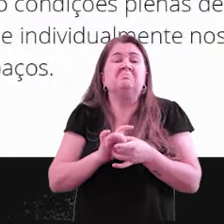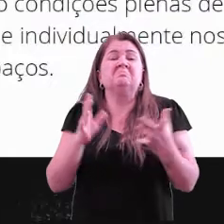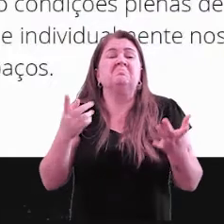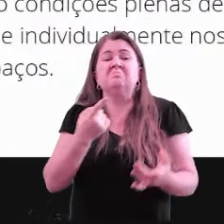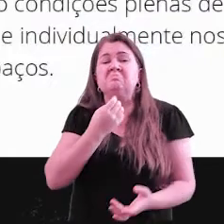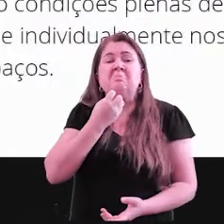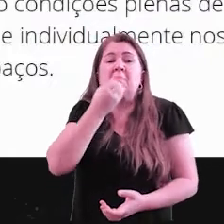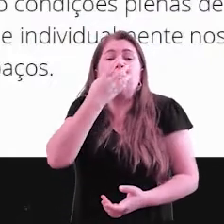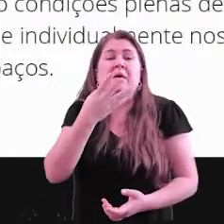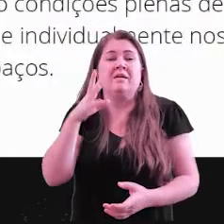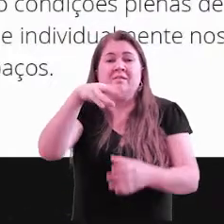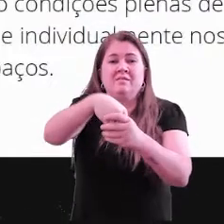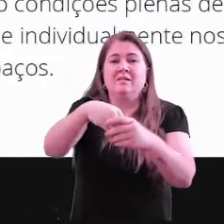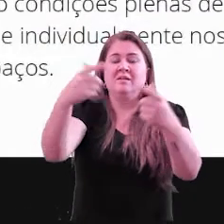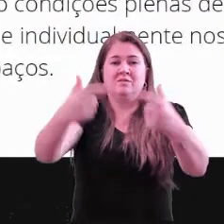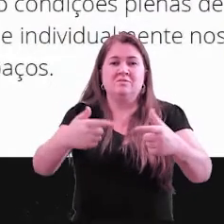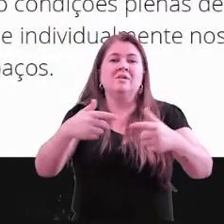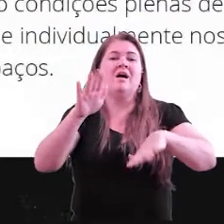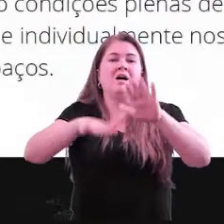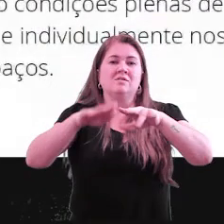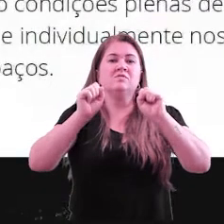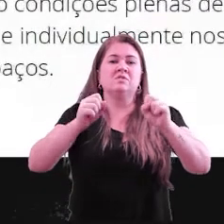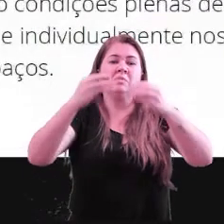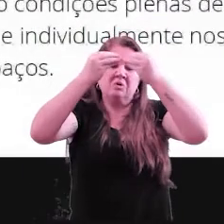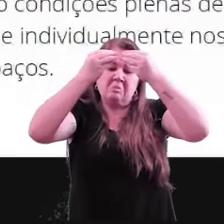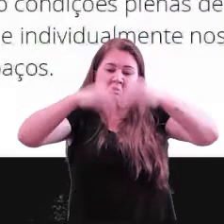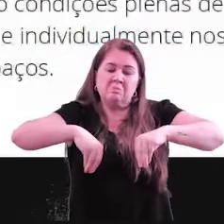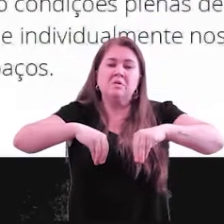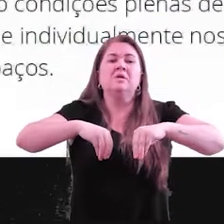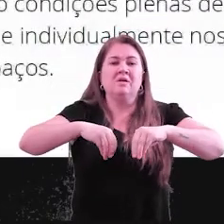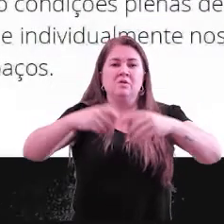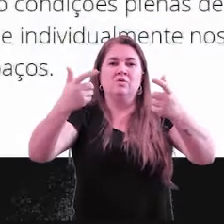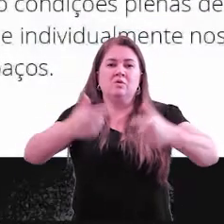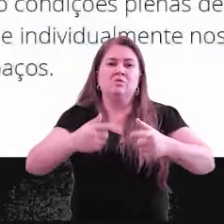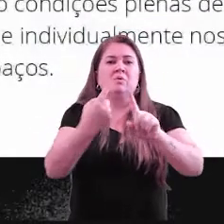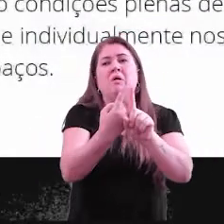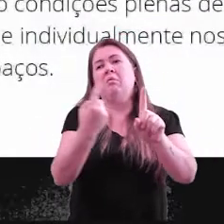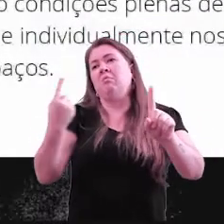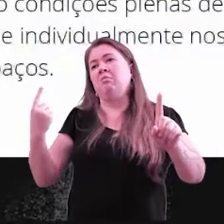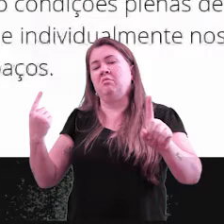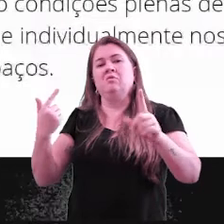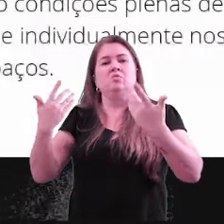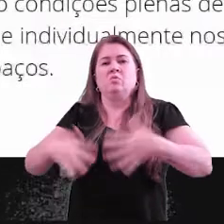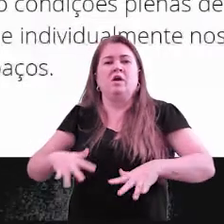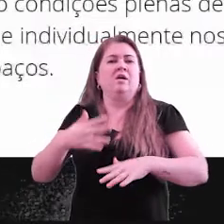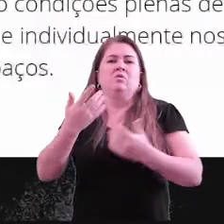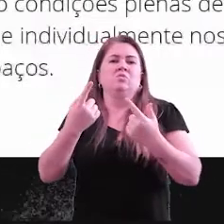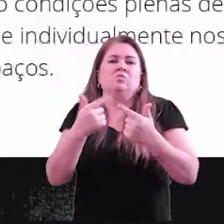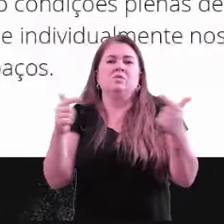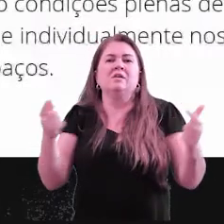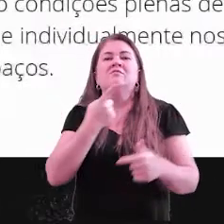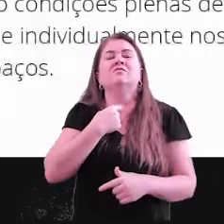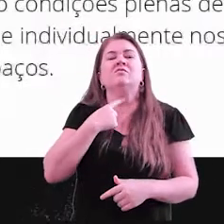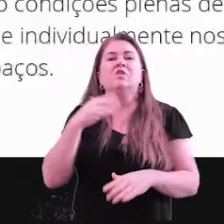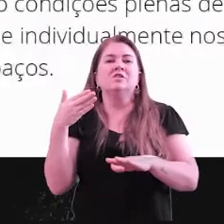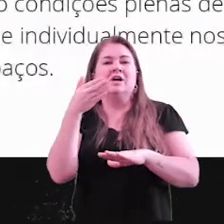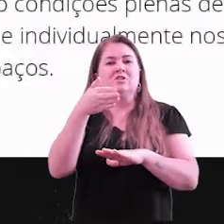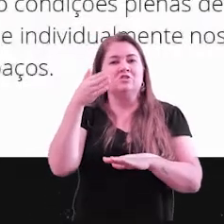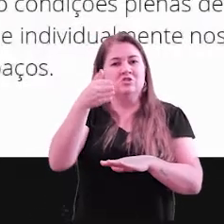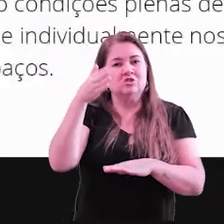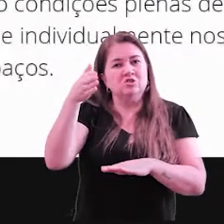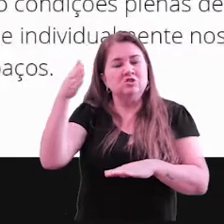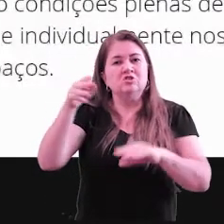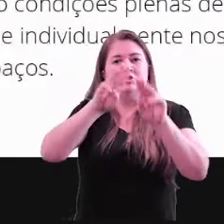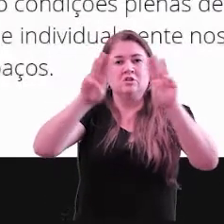afastar desse espaço e da exposição que está visitando. É fundamental o desenvolvimento de estratégias por meio de